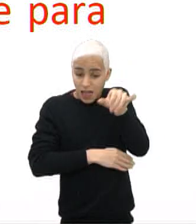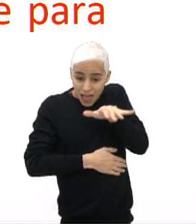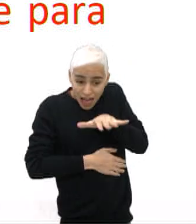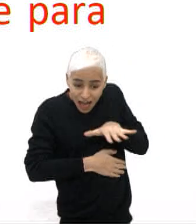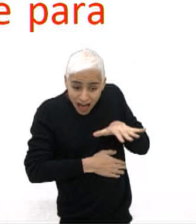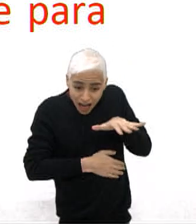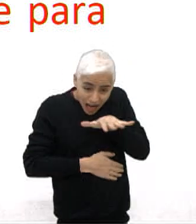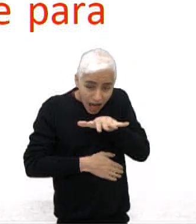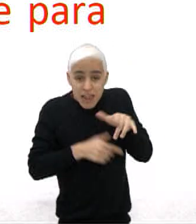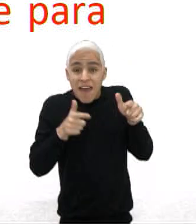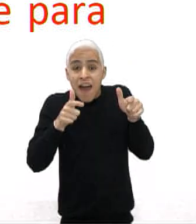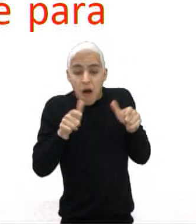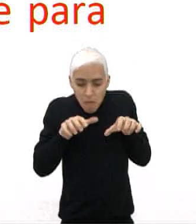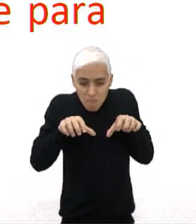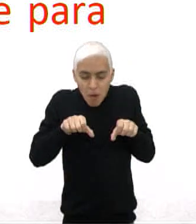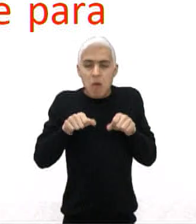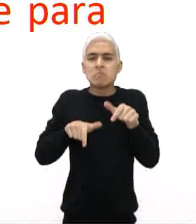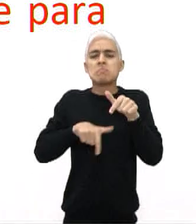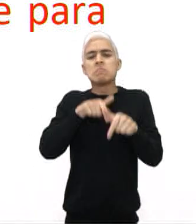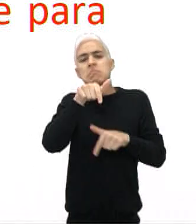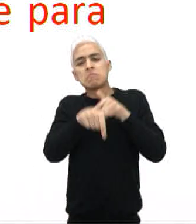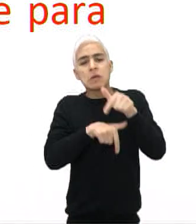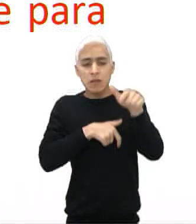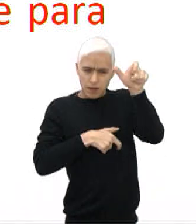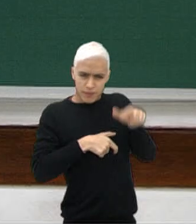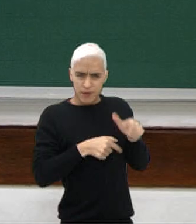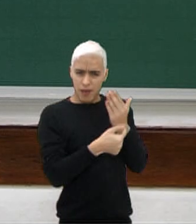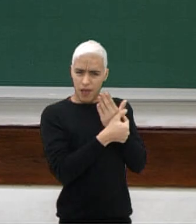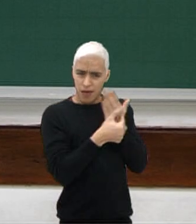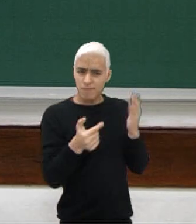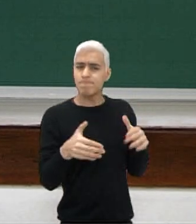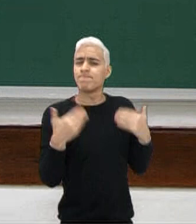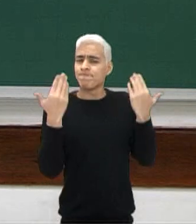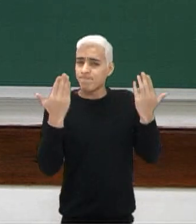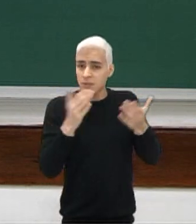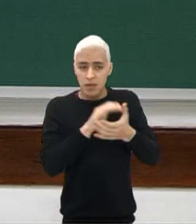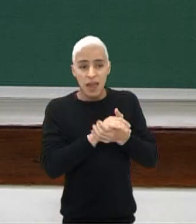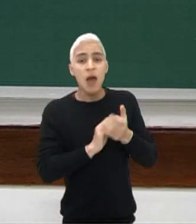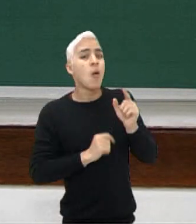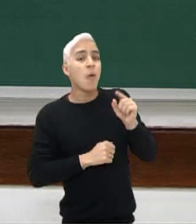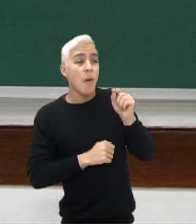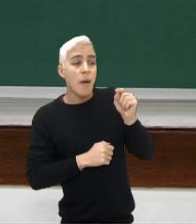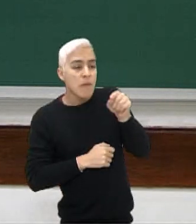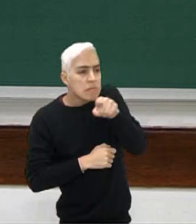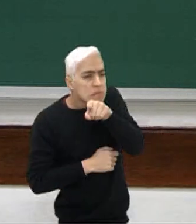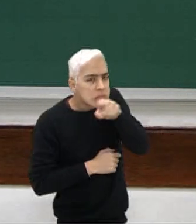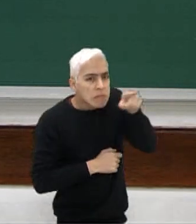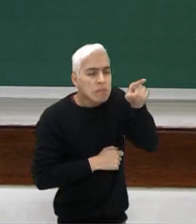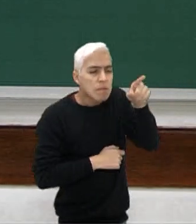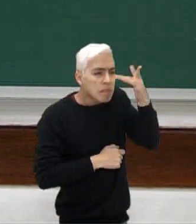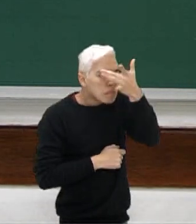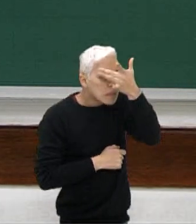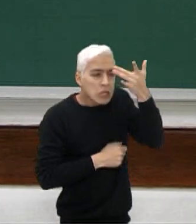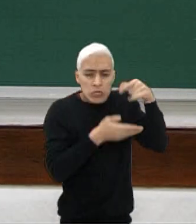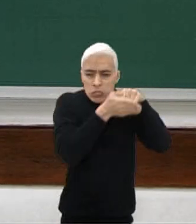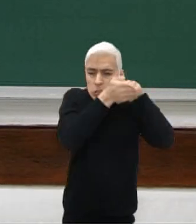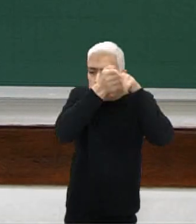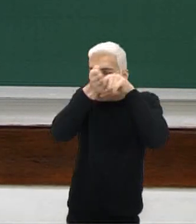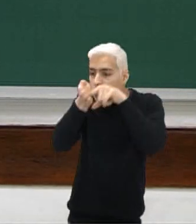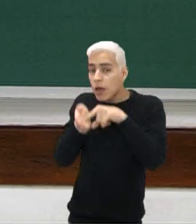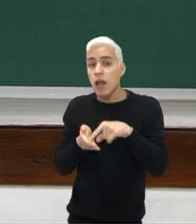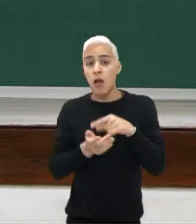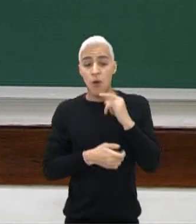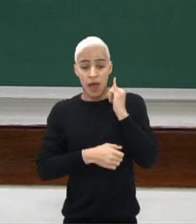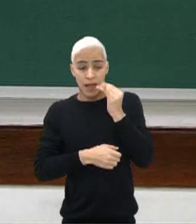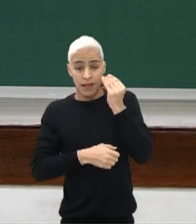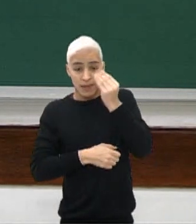de atuação do autor ou da autora, ou seja, aquelas pessoas que estão pesquisando. O relato de